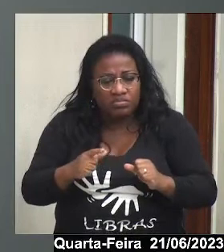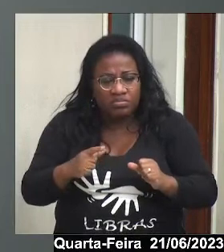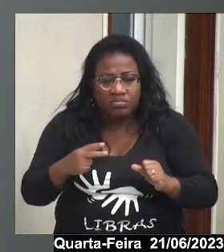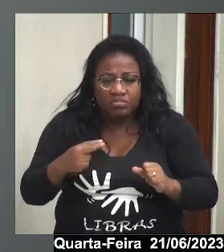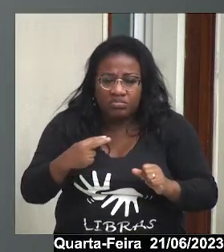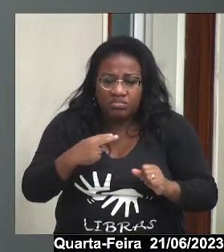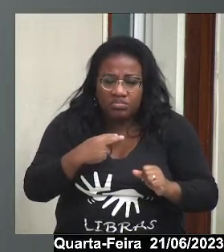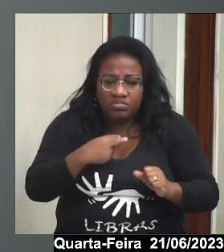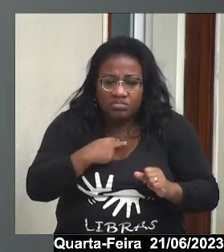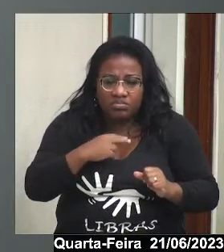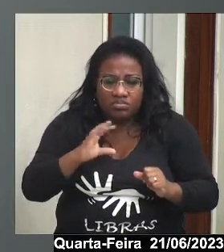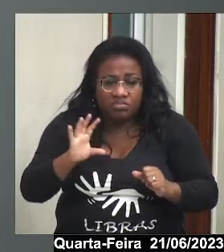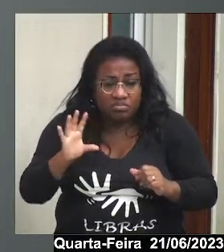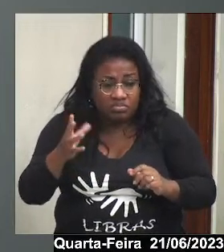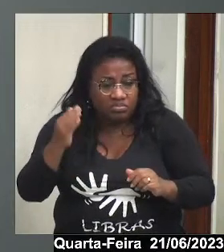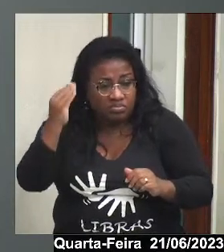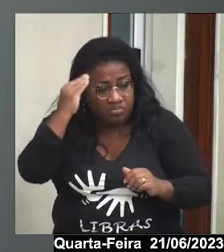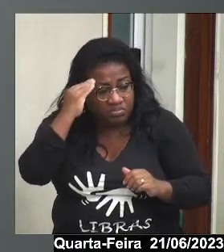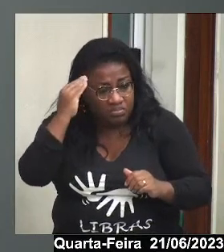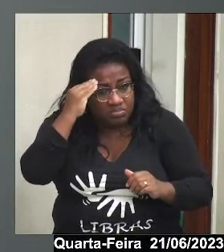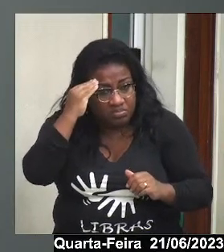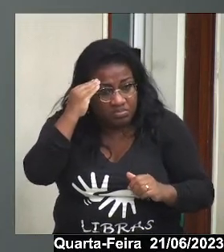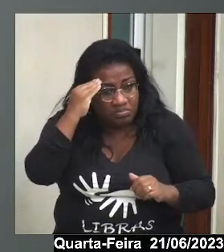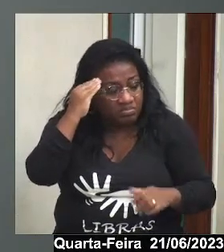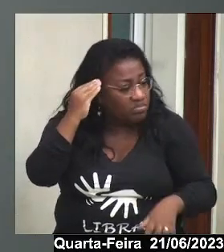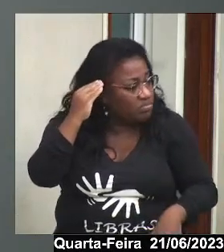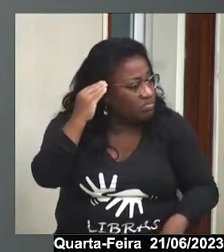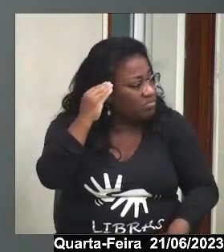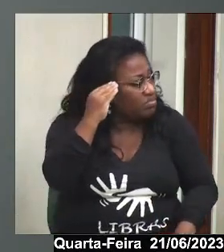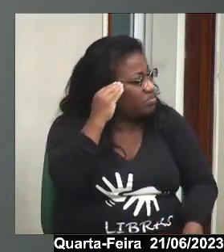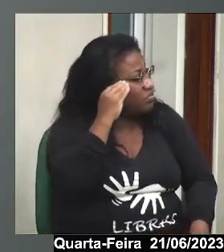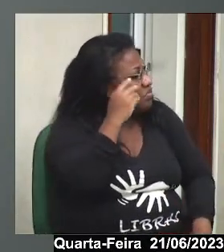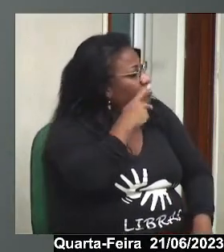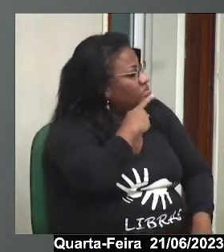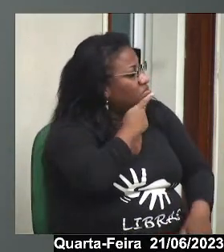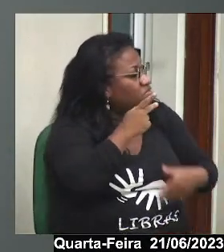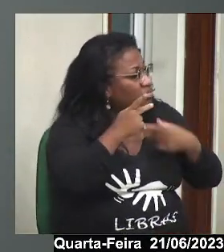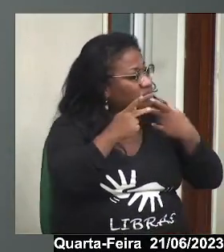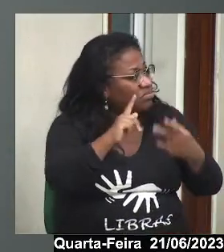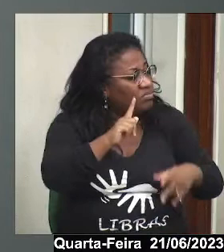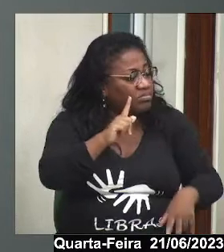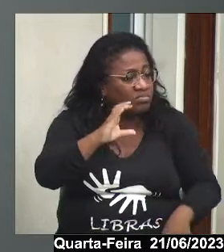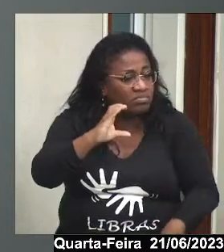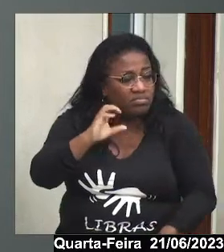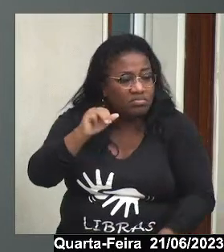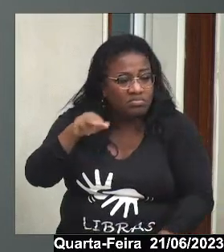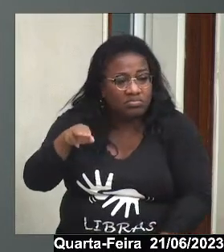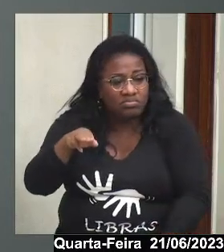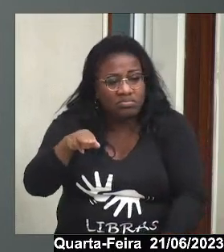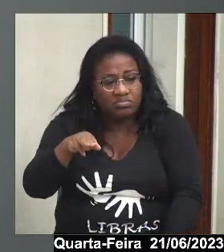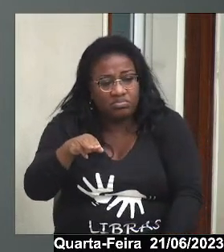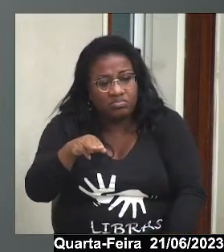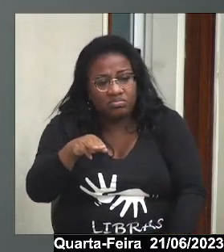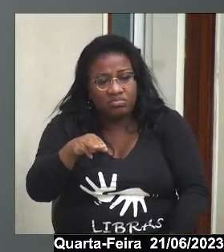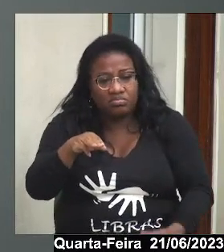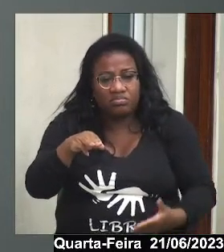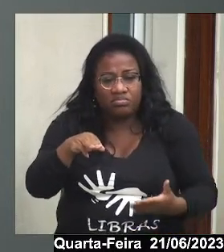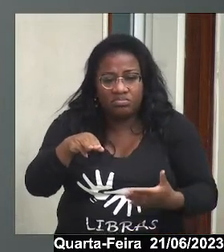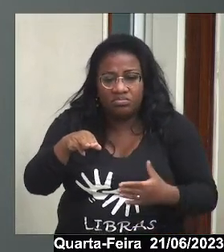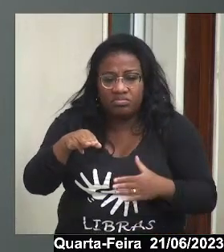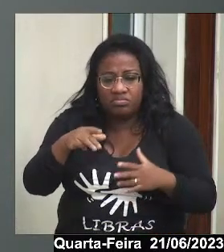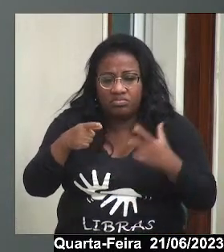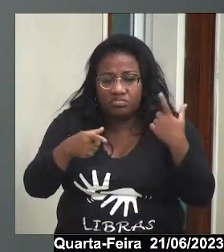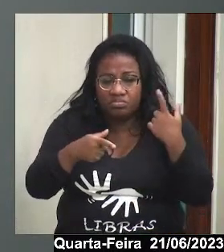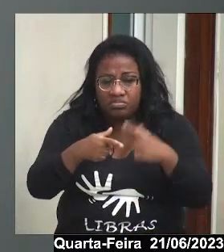tinham capacidade técnica, pelo menos foi isso que eu entendi, né? Eu entendi que ele estava dizendo que os GCMs que estavam aqui não serviam para estar atuando